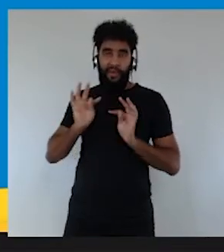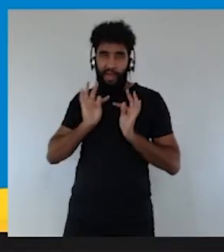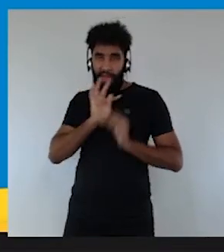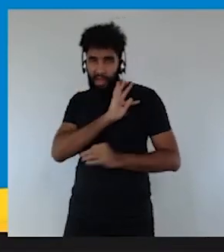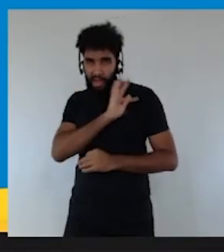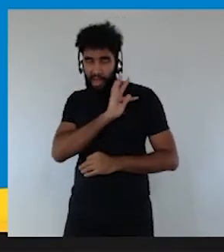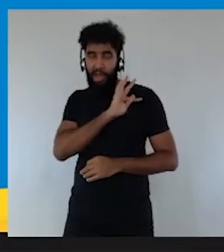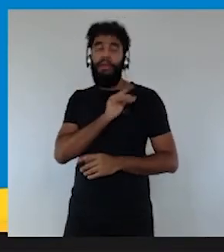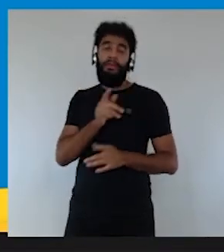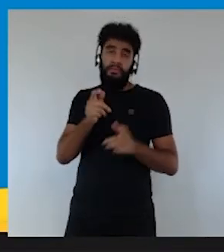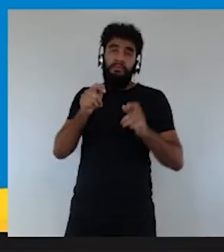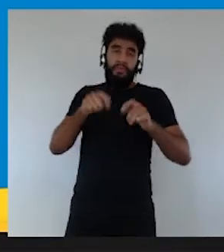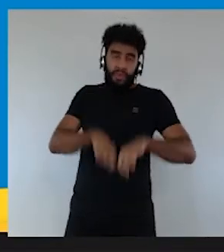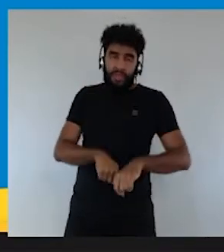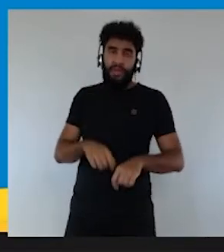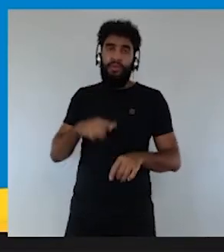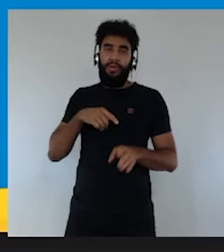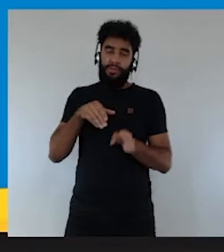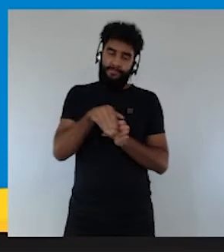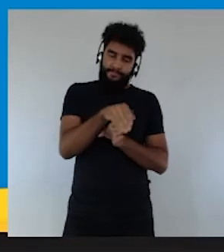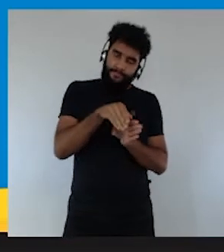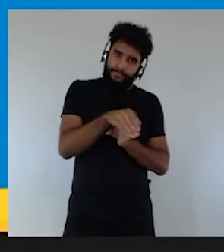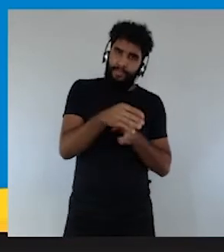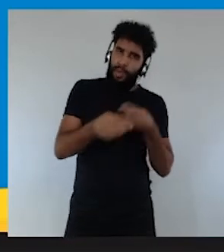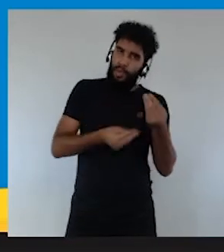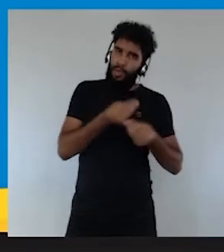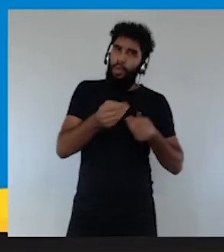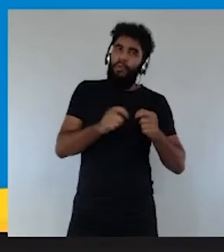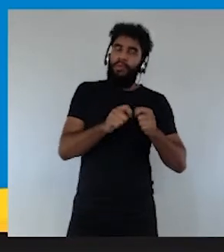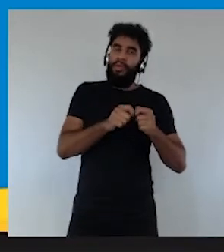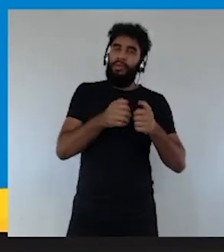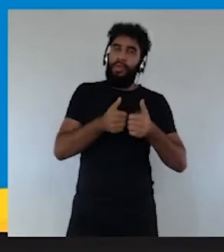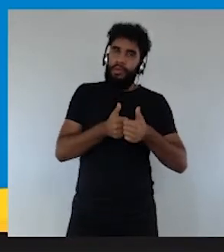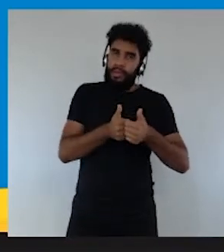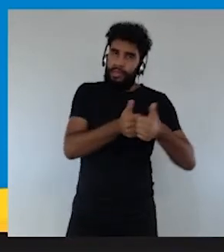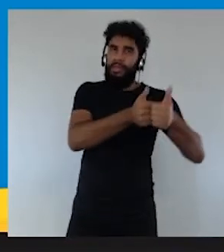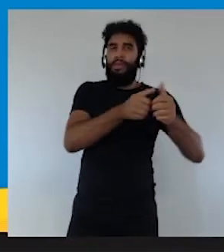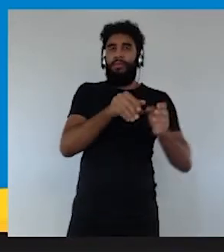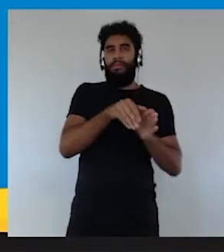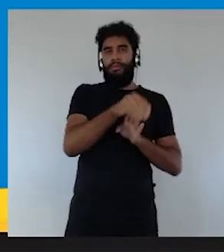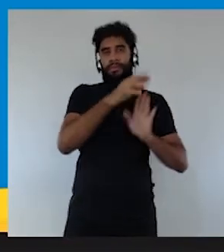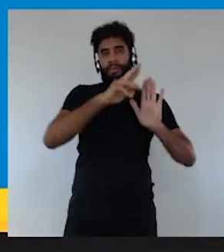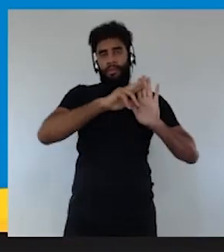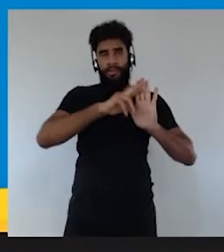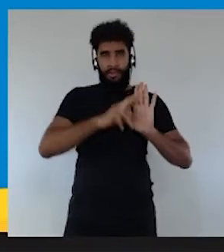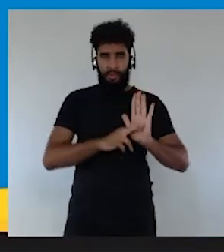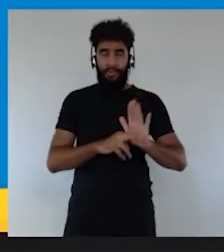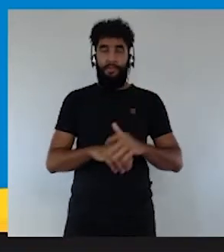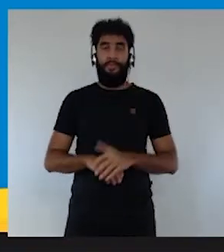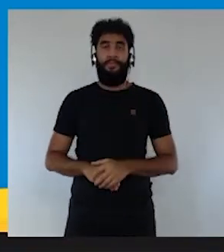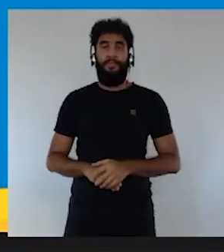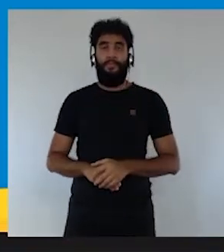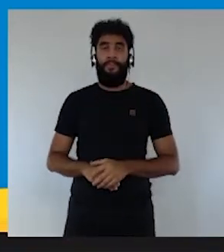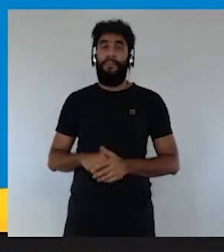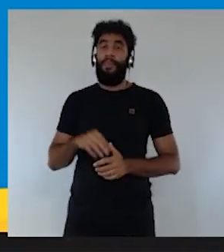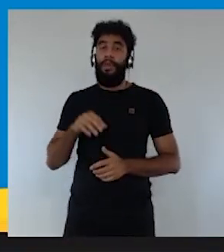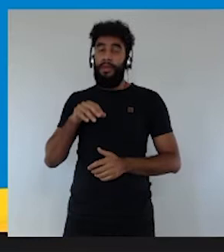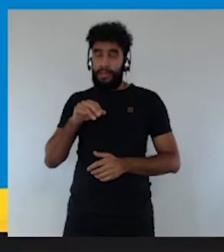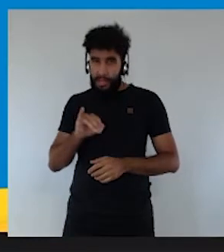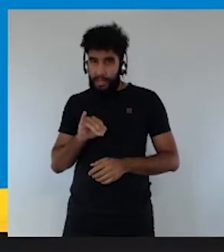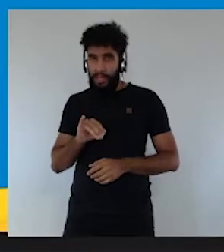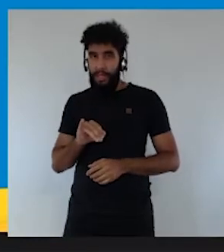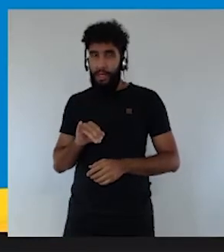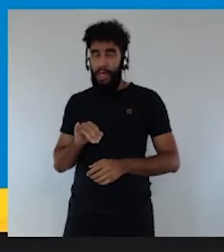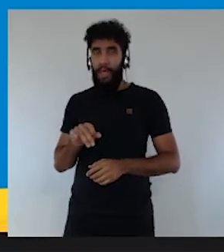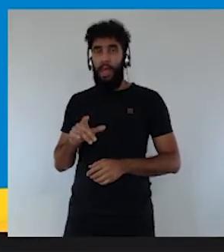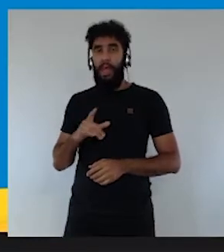podem acontecer dentro do procedimento. Essa é a recomendação do 1.3. Uma coisa interessante, se a audiência for semi-remota, eu